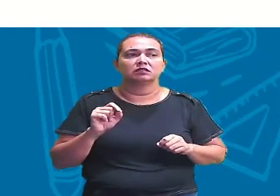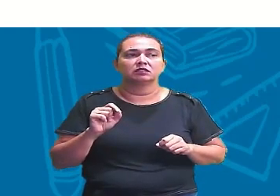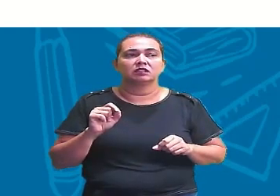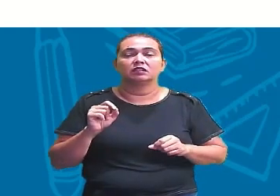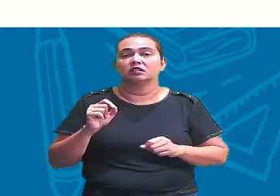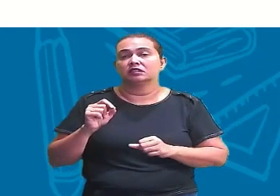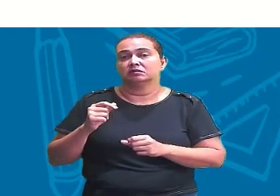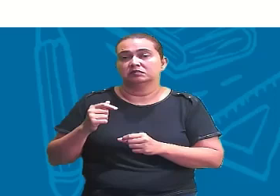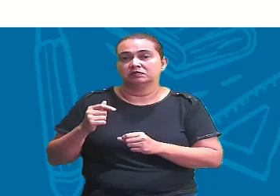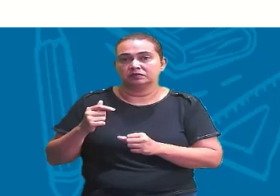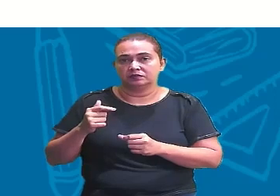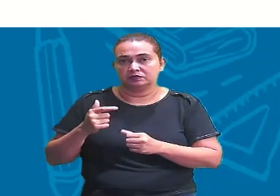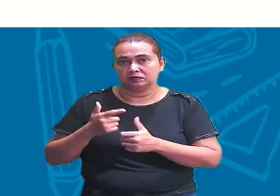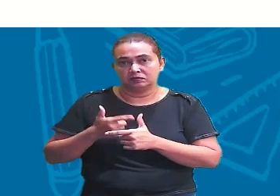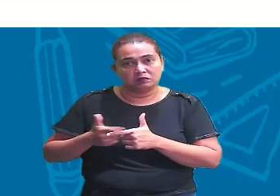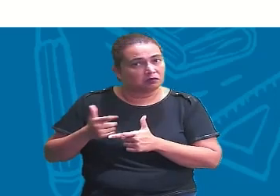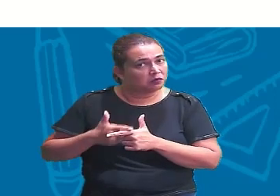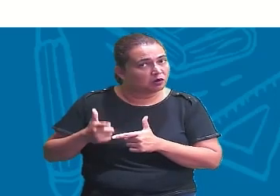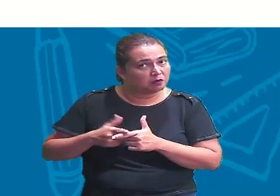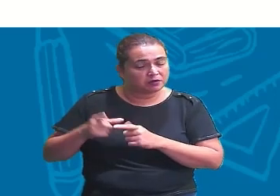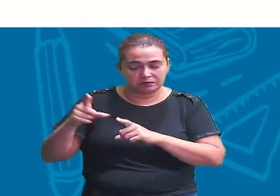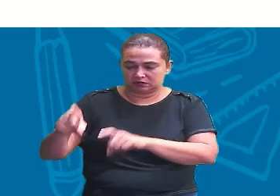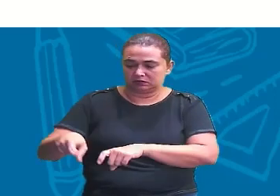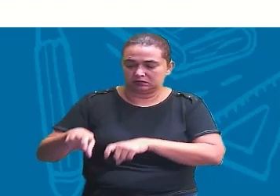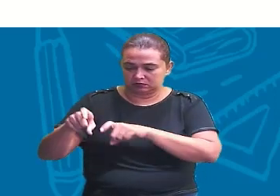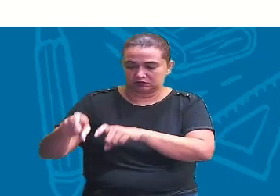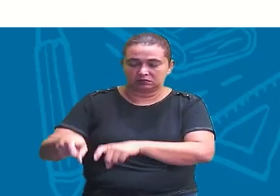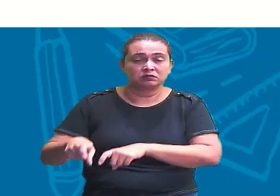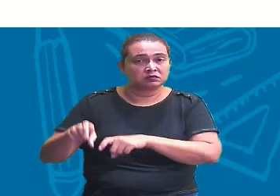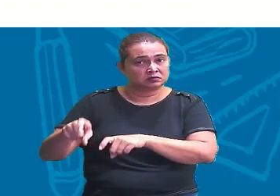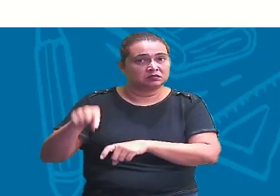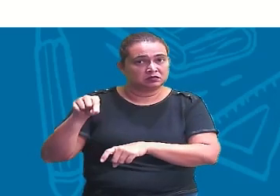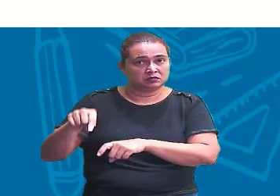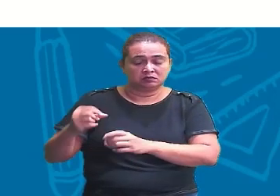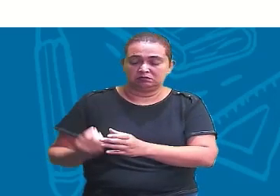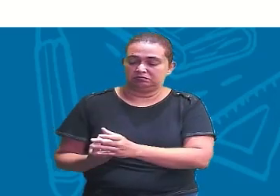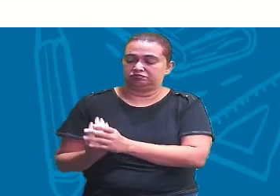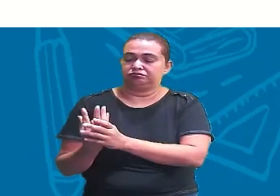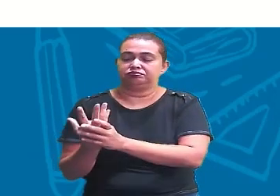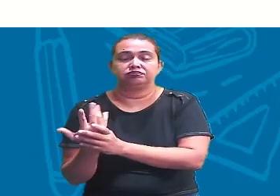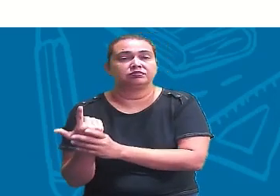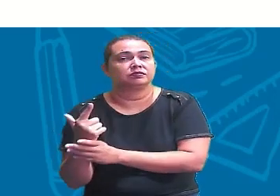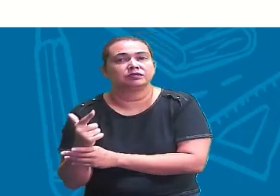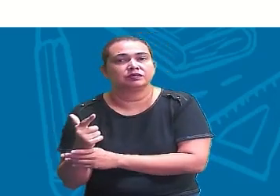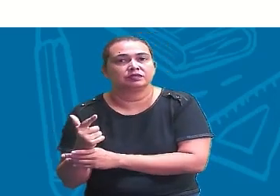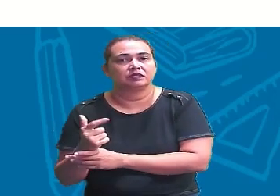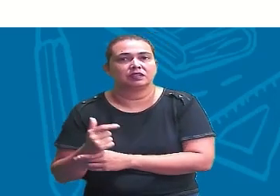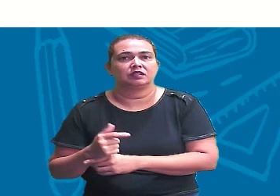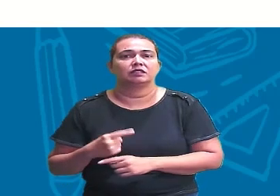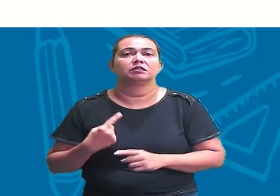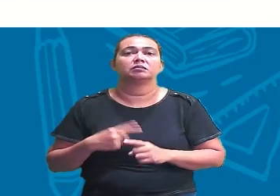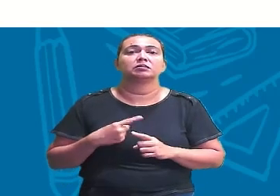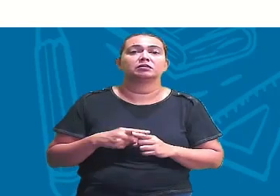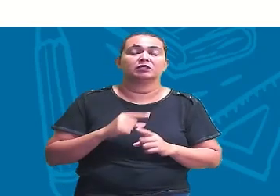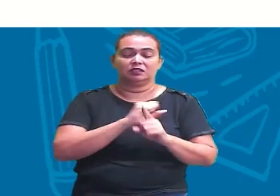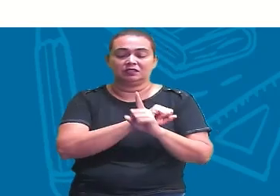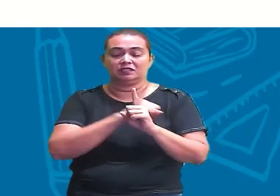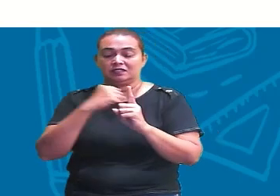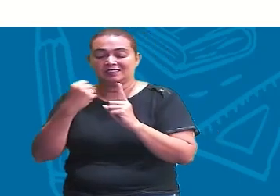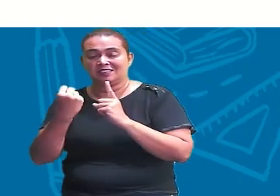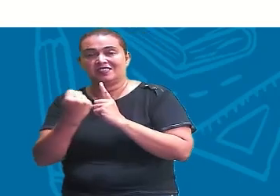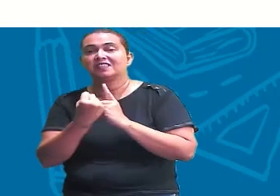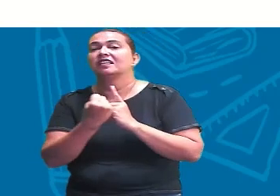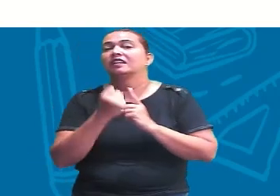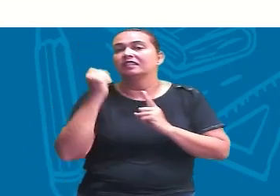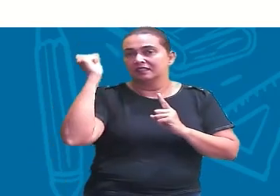problemas climáticos. Então veja, né, galera? Acabou de lascar tudo. Por quê? Nós temos uma sociedade desigual, onde